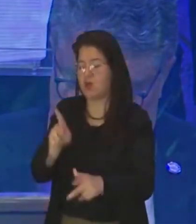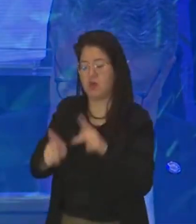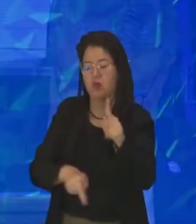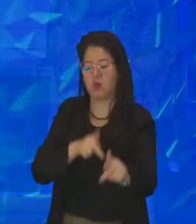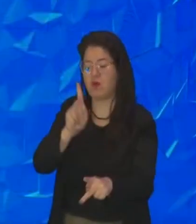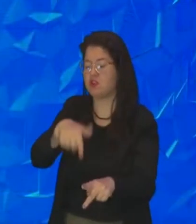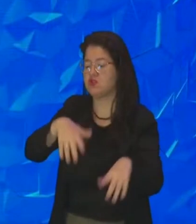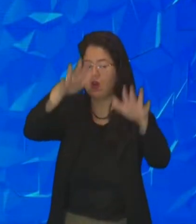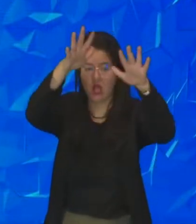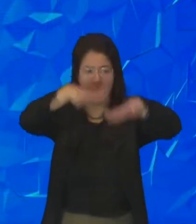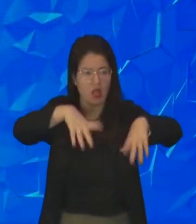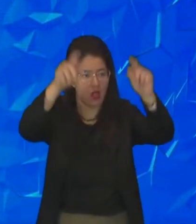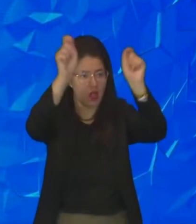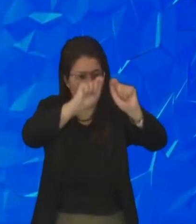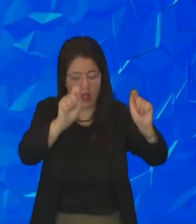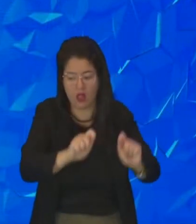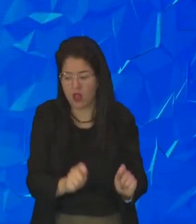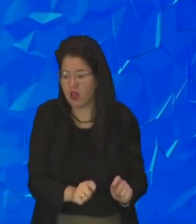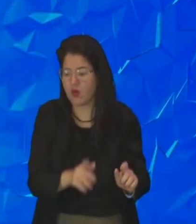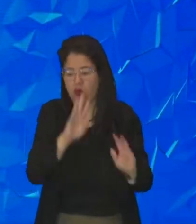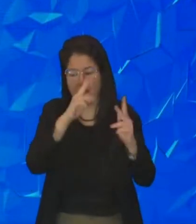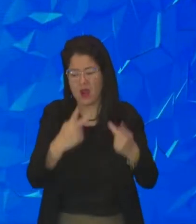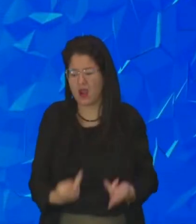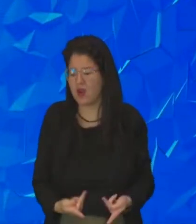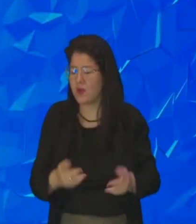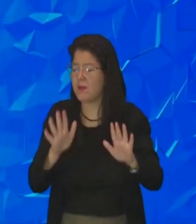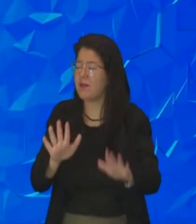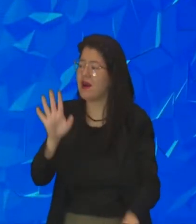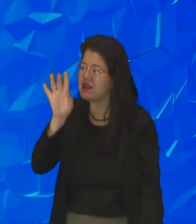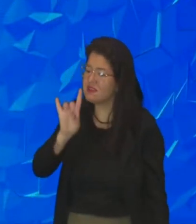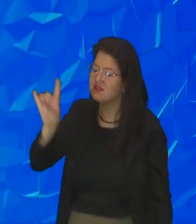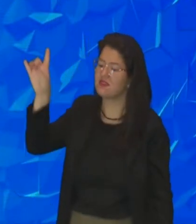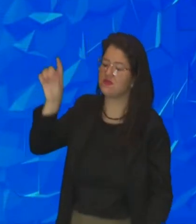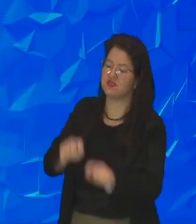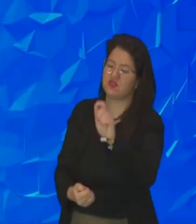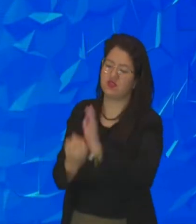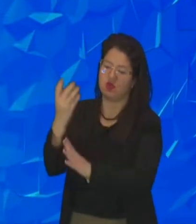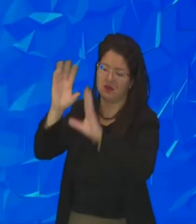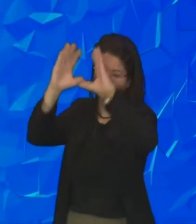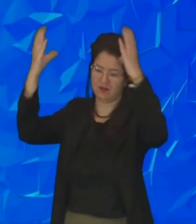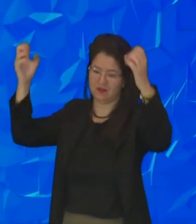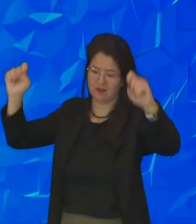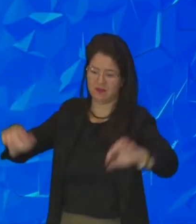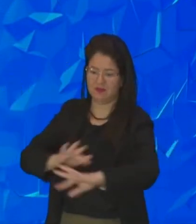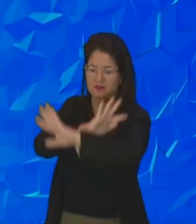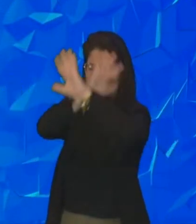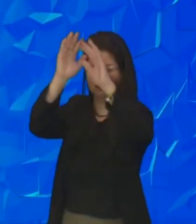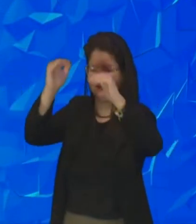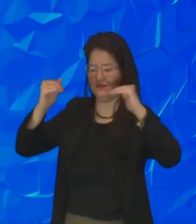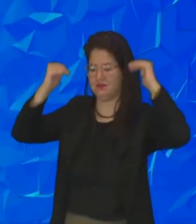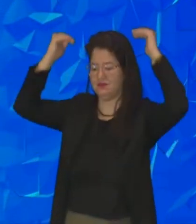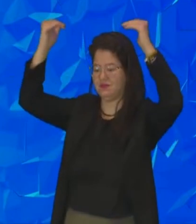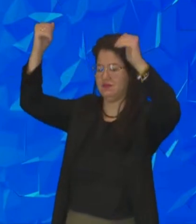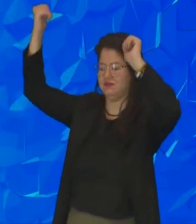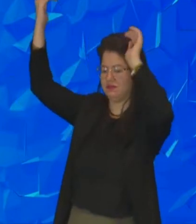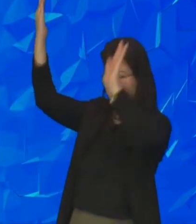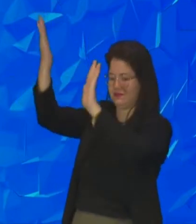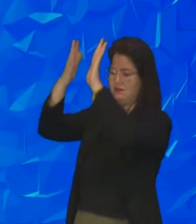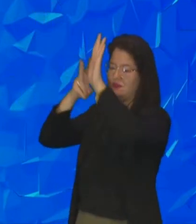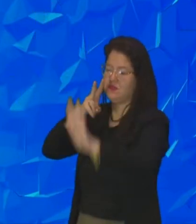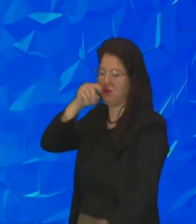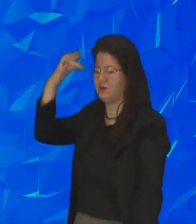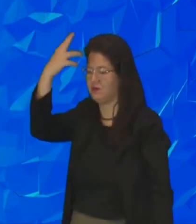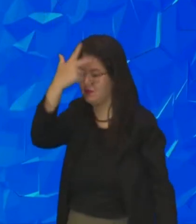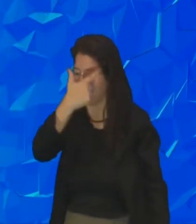de ídolos. O Senhor, porém, fez os céus. Glória e majestade estão diante dele,